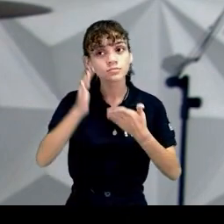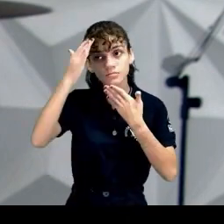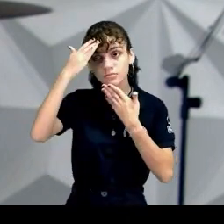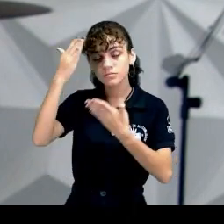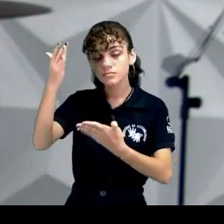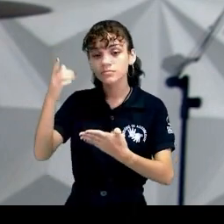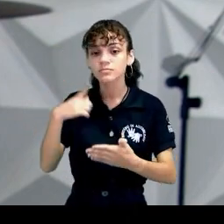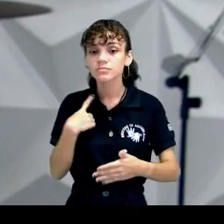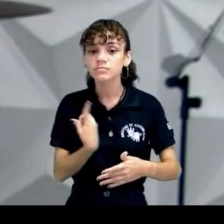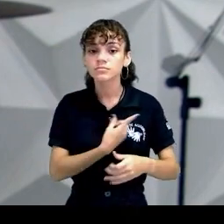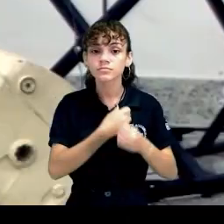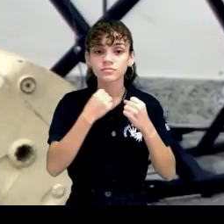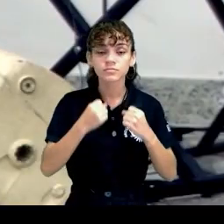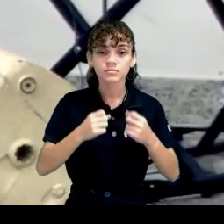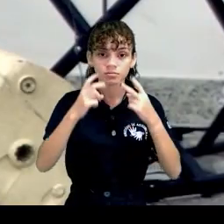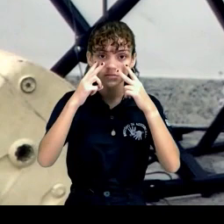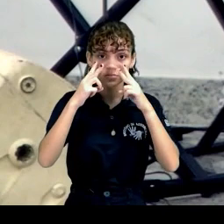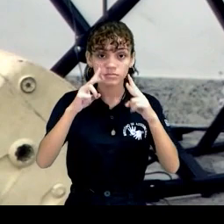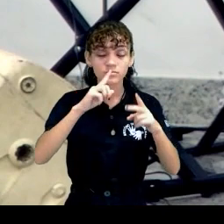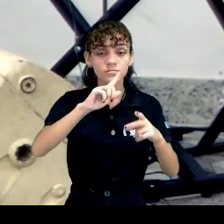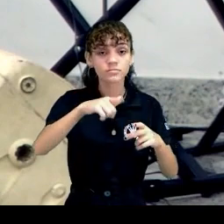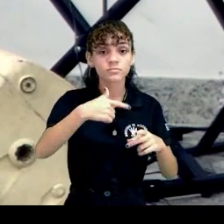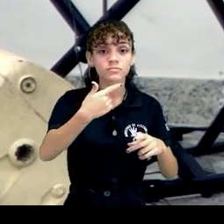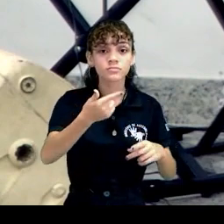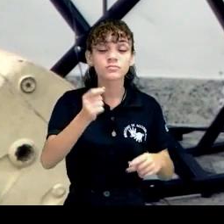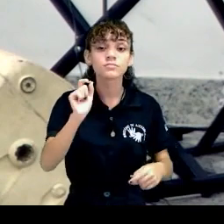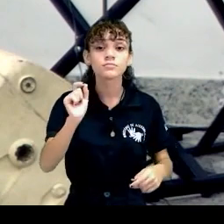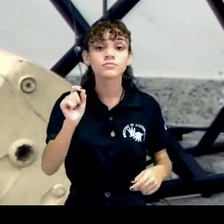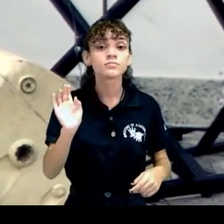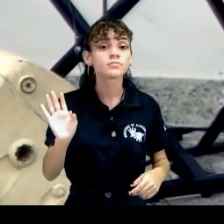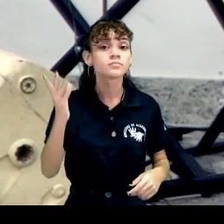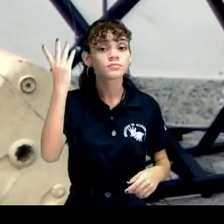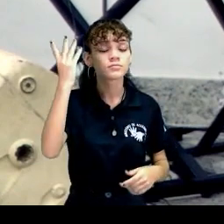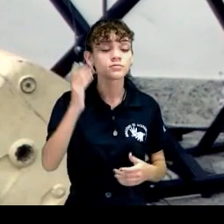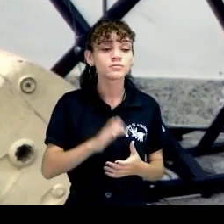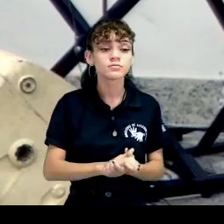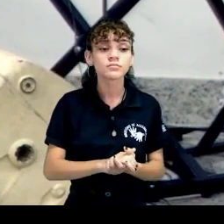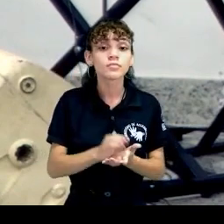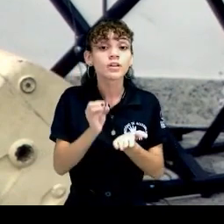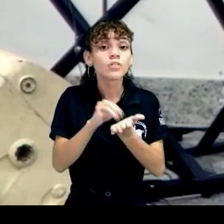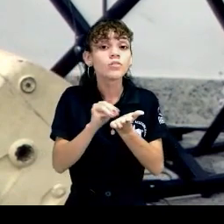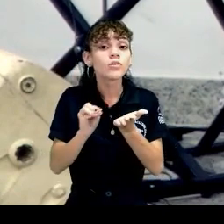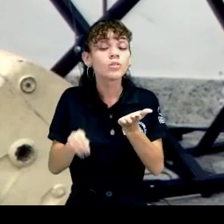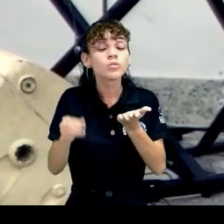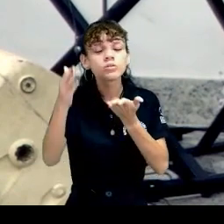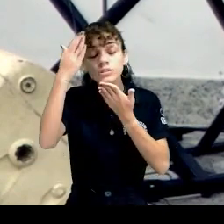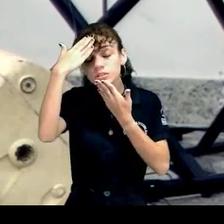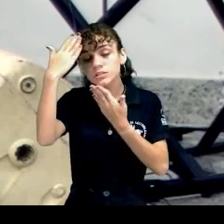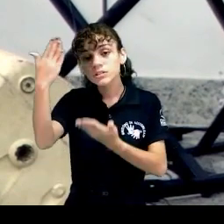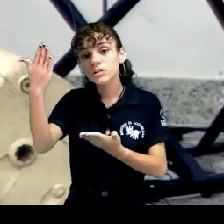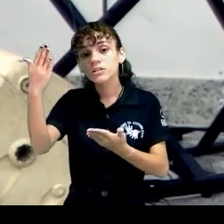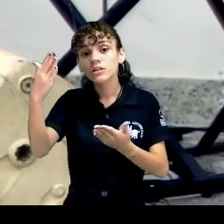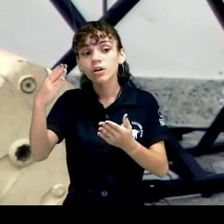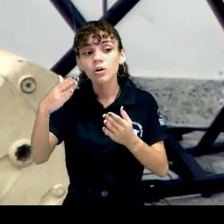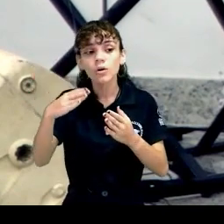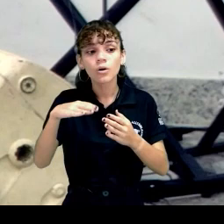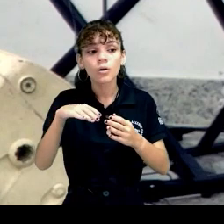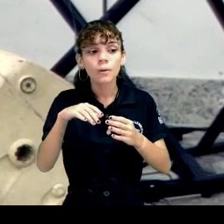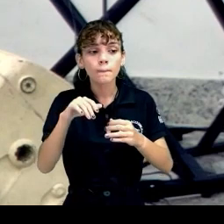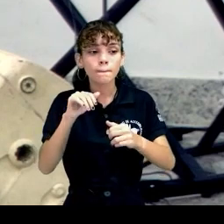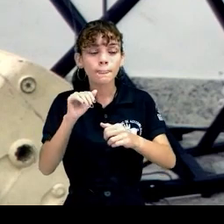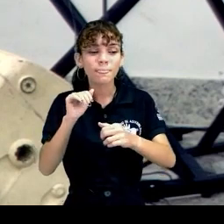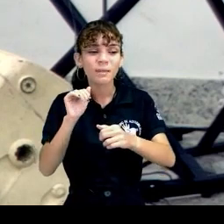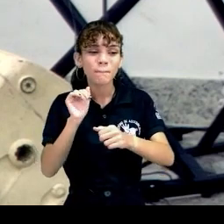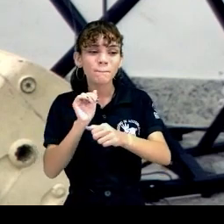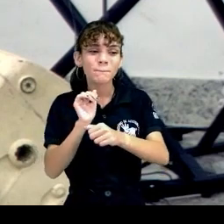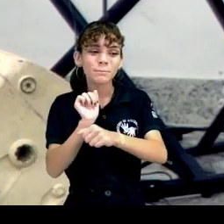limitou aqueles 9 a vivenciarem a experiência do milagre por completo. É muito interessante que o texto deixa claro que eles foram